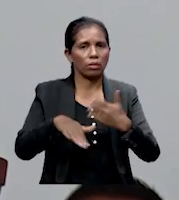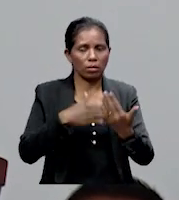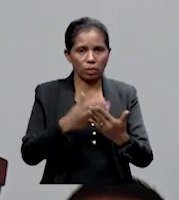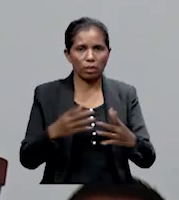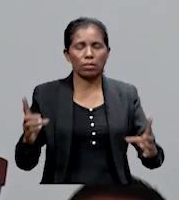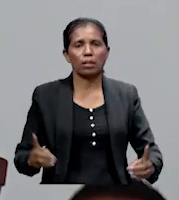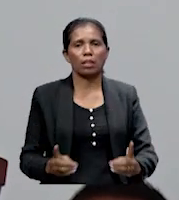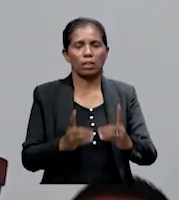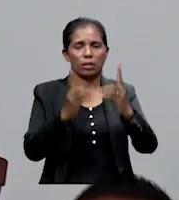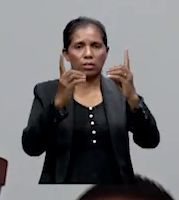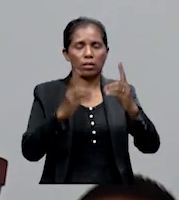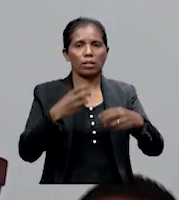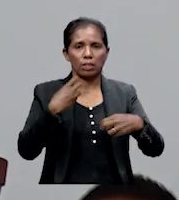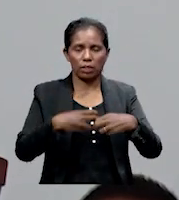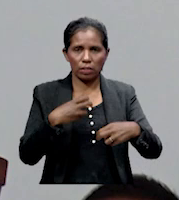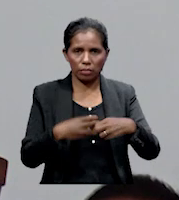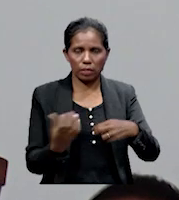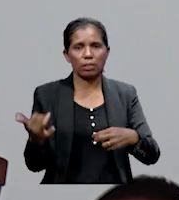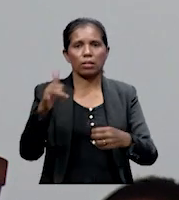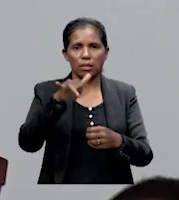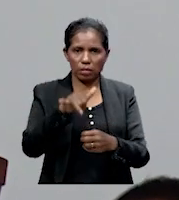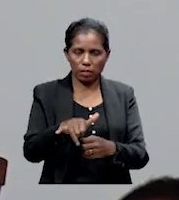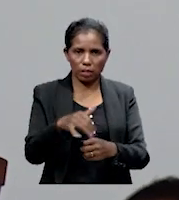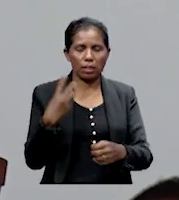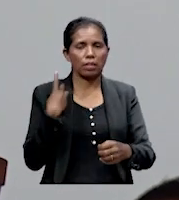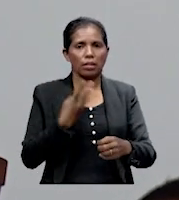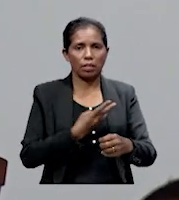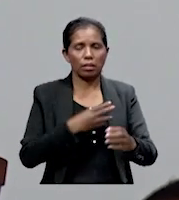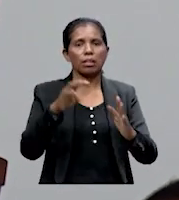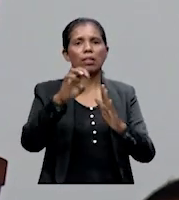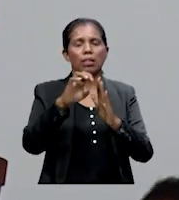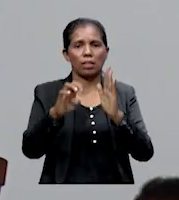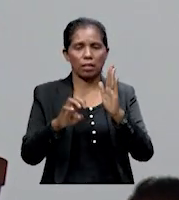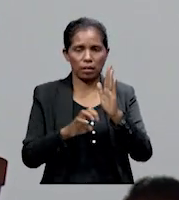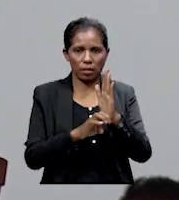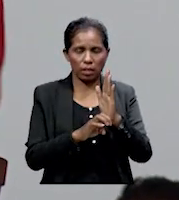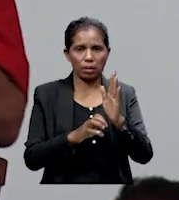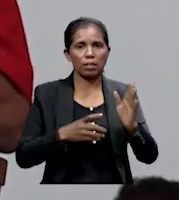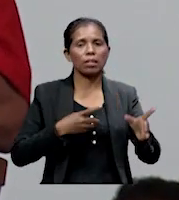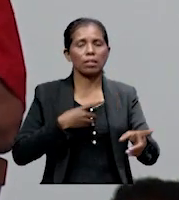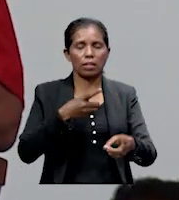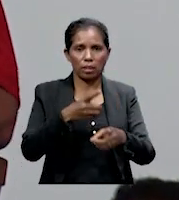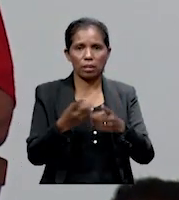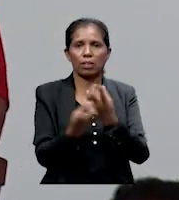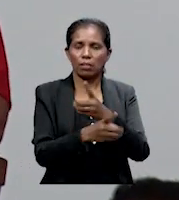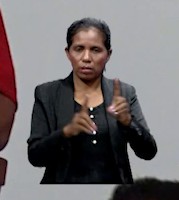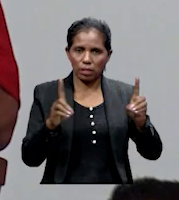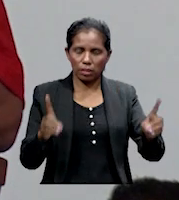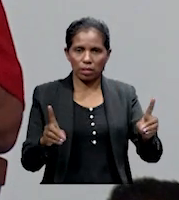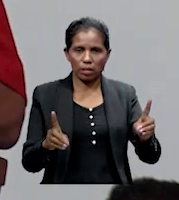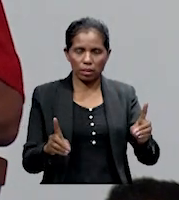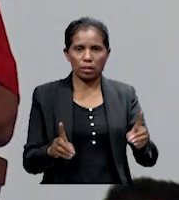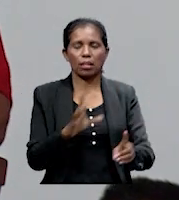asoro, desafios sira nebe e tem estado de direito democrático sei padece